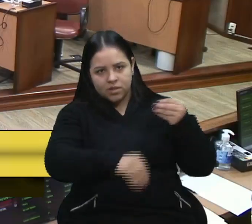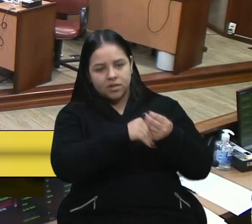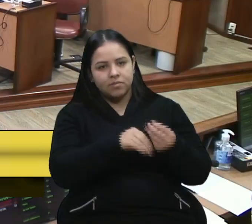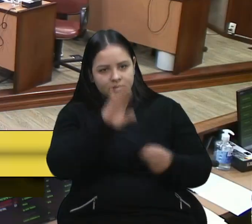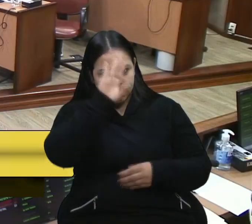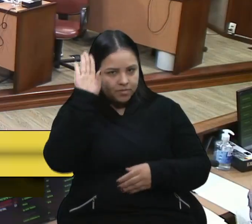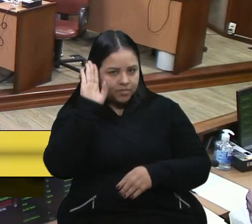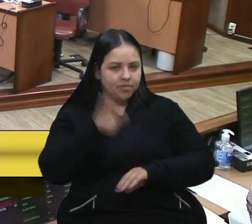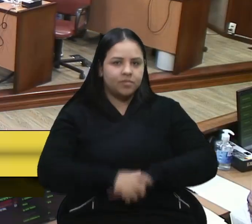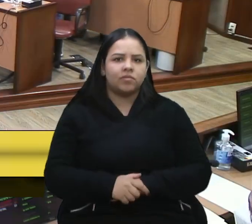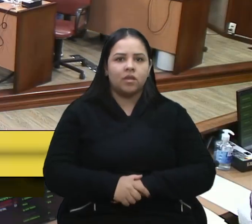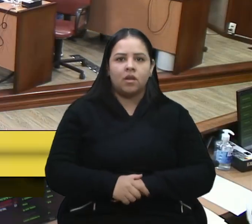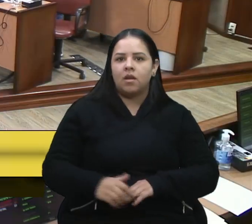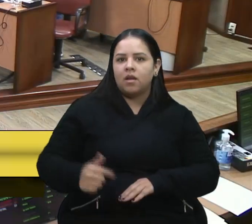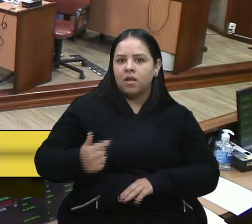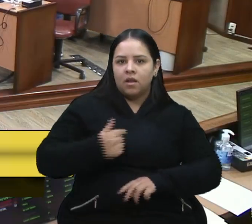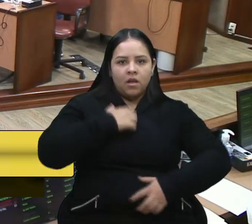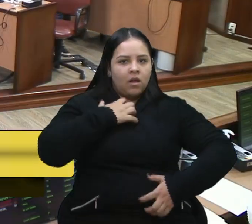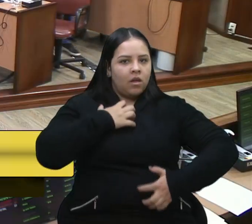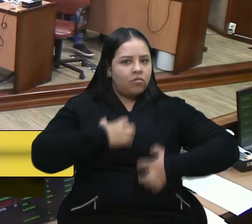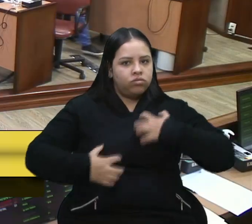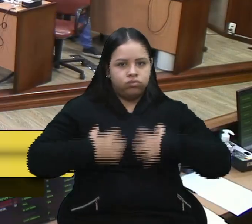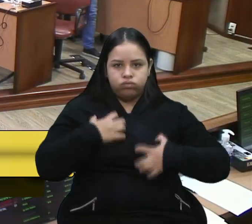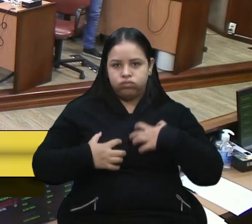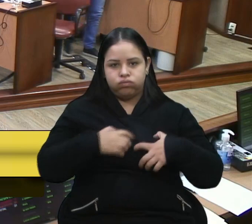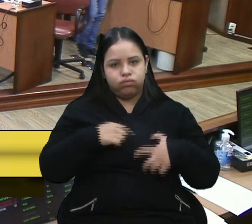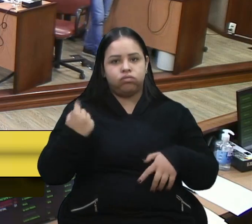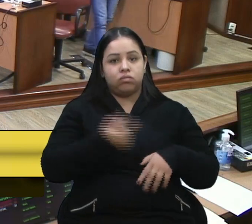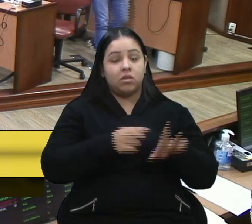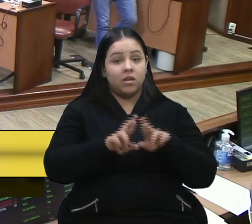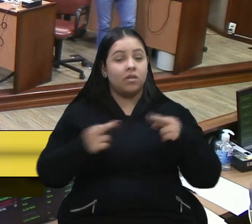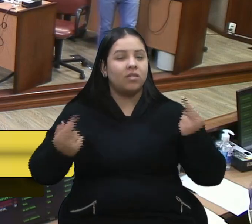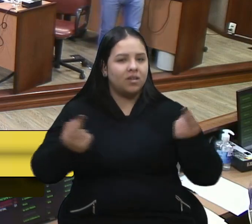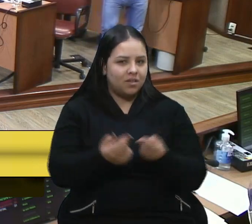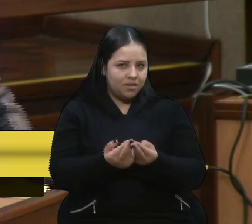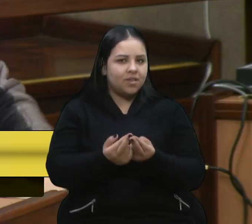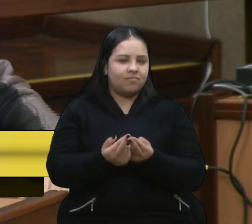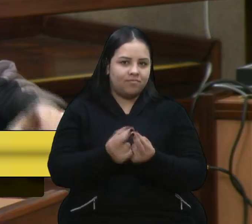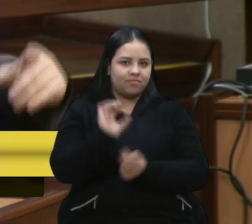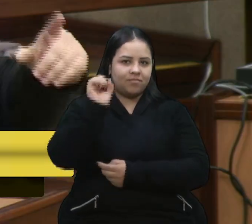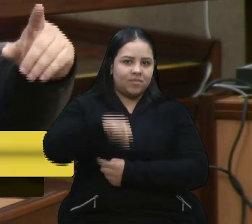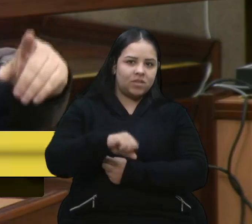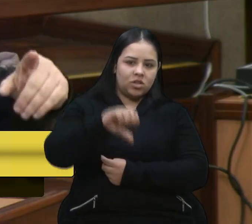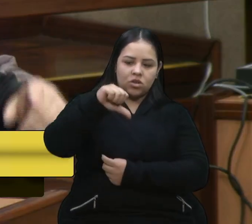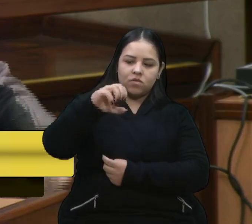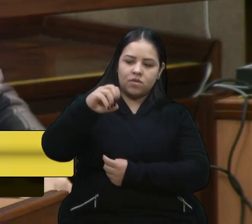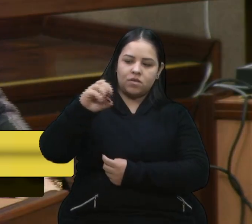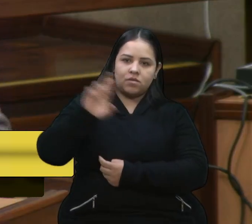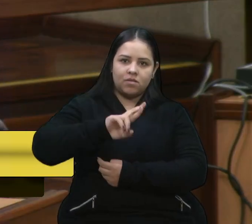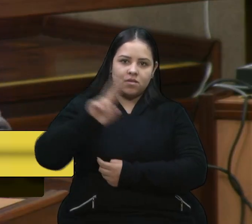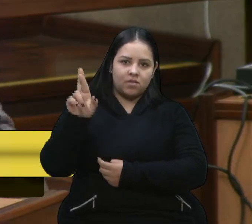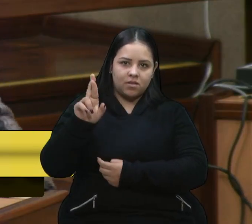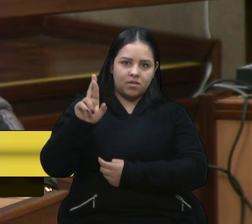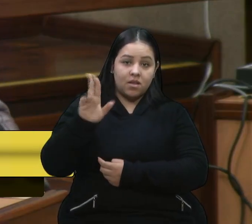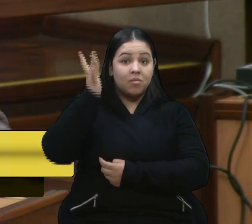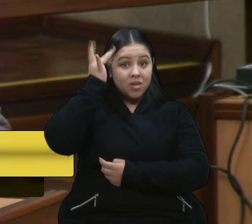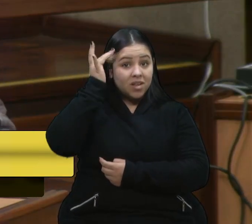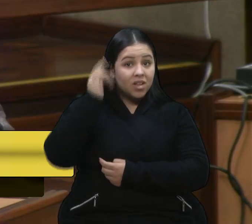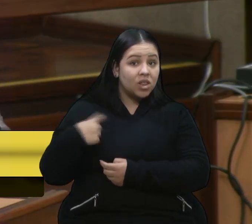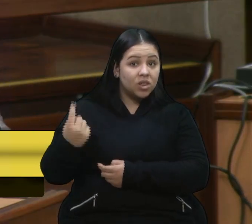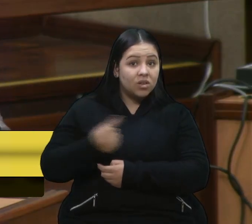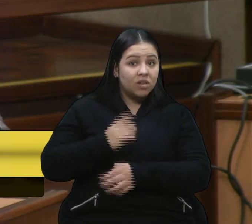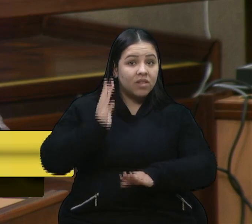fico mais indignado com as coisas é que a gente se reuniu e com R$900 amanhã a gente